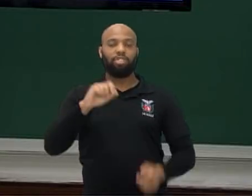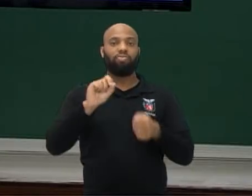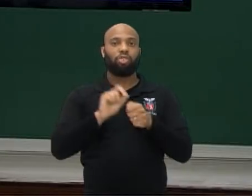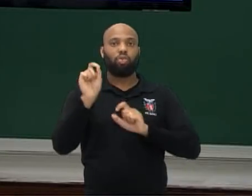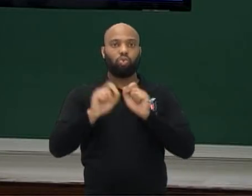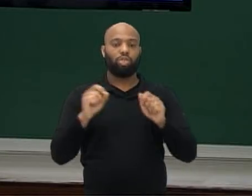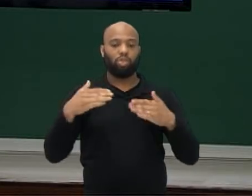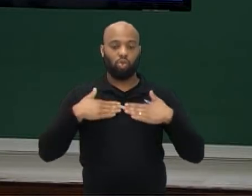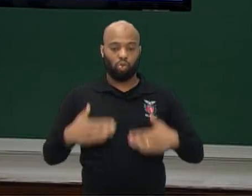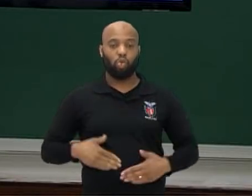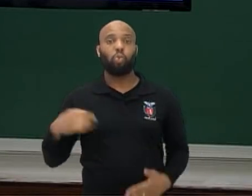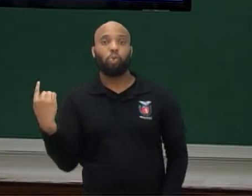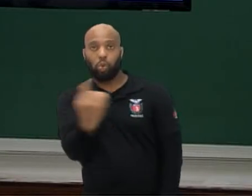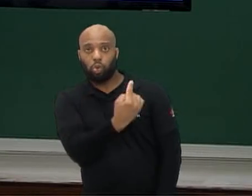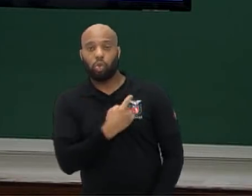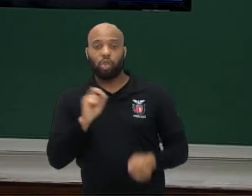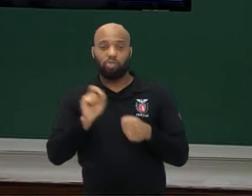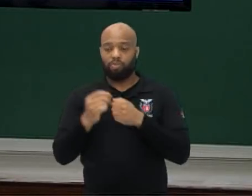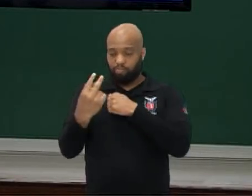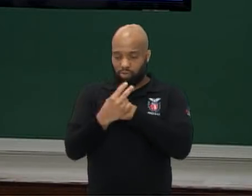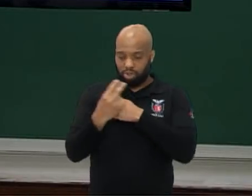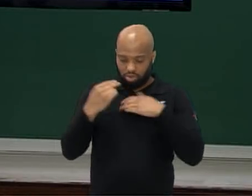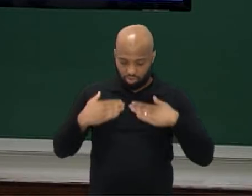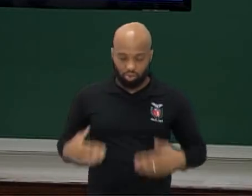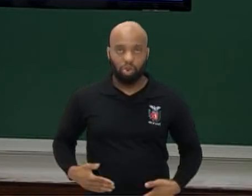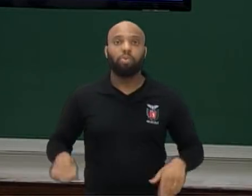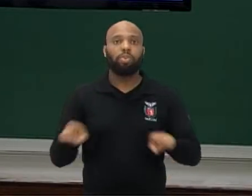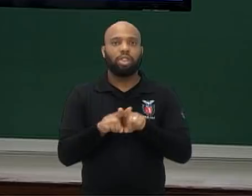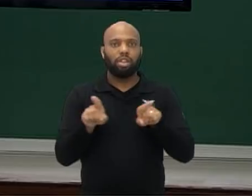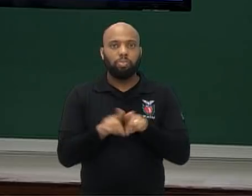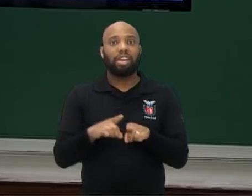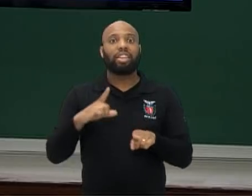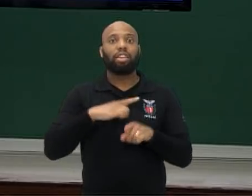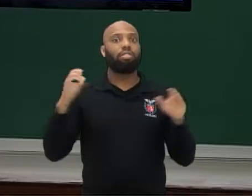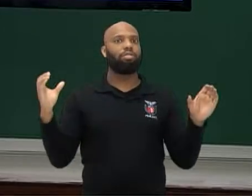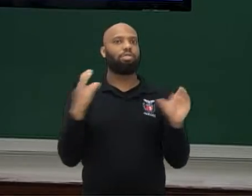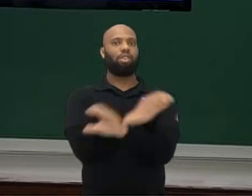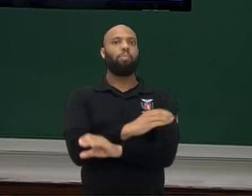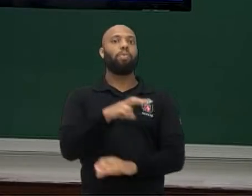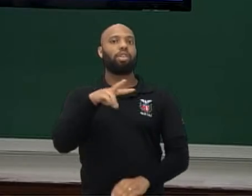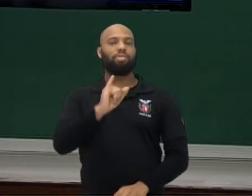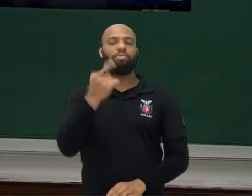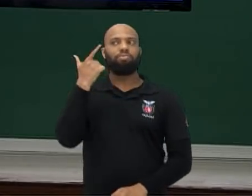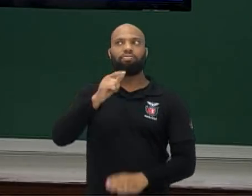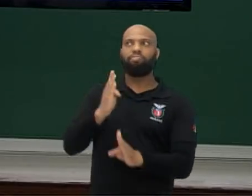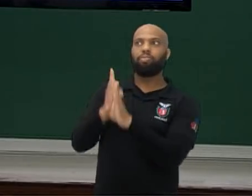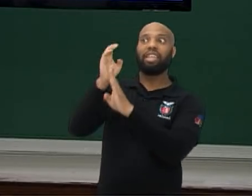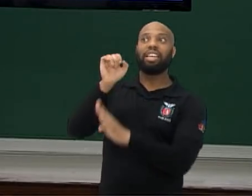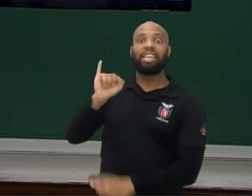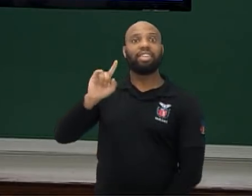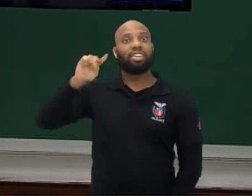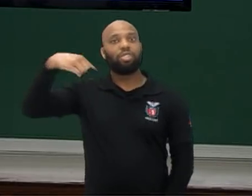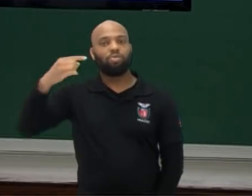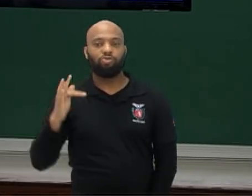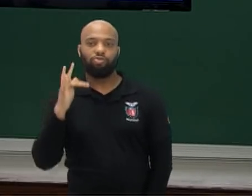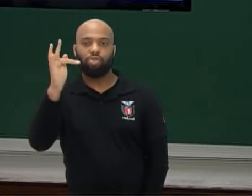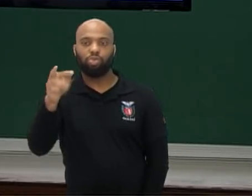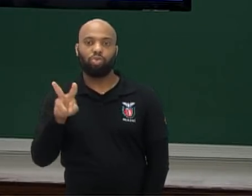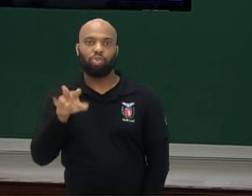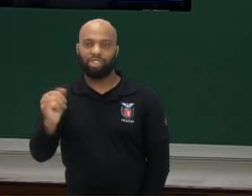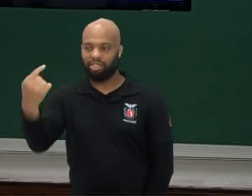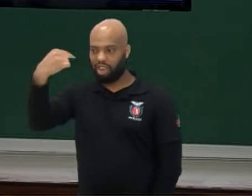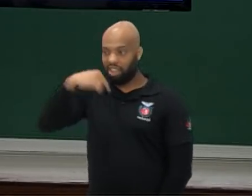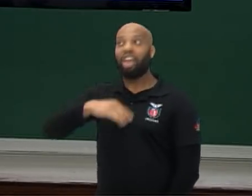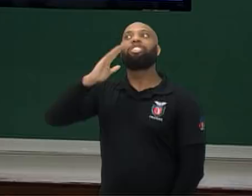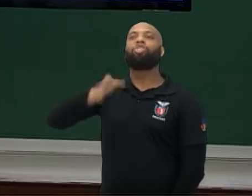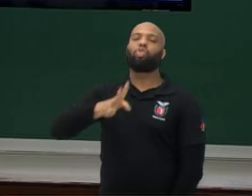com que o nosso organismo produza anticorpos, que estão prontos para identificar aquele parasita e eliminá-lo do nosso